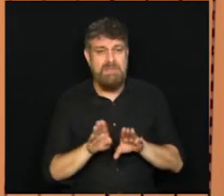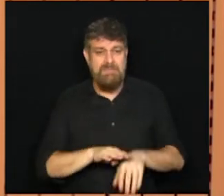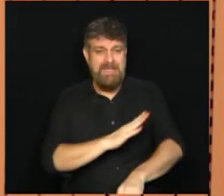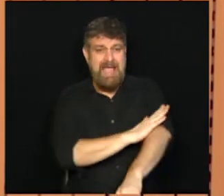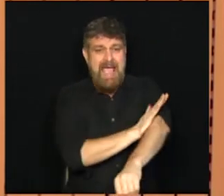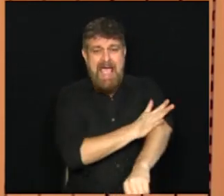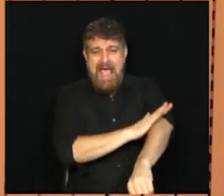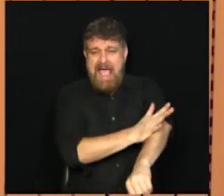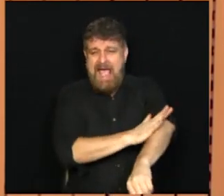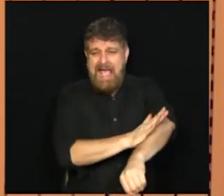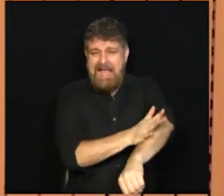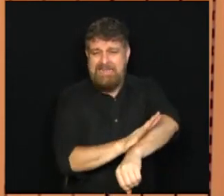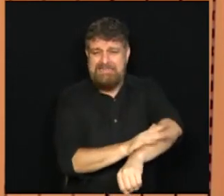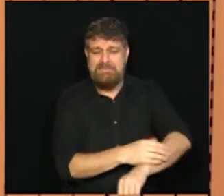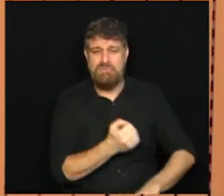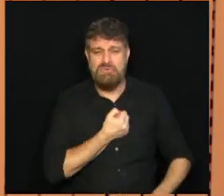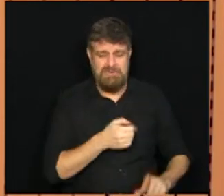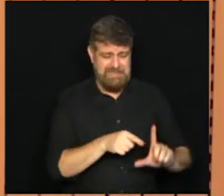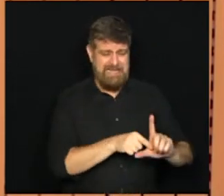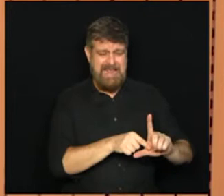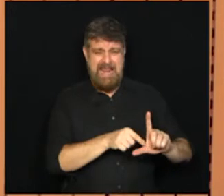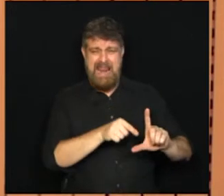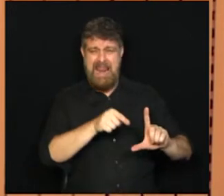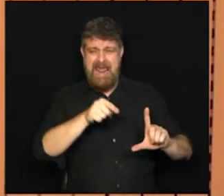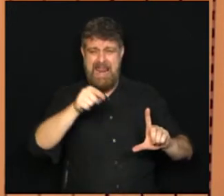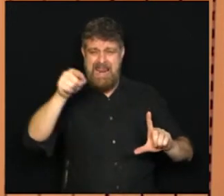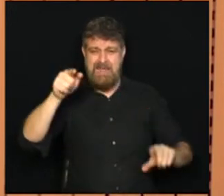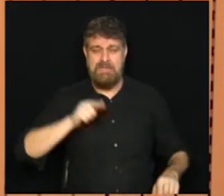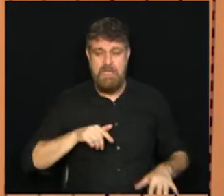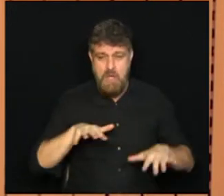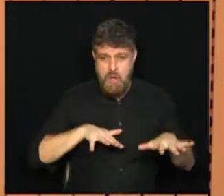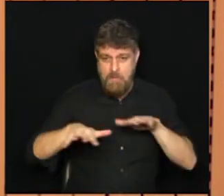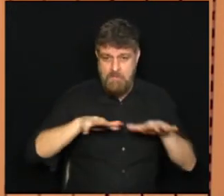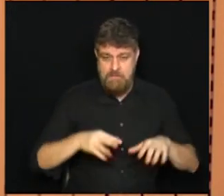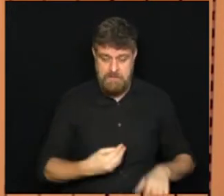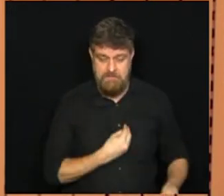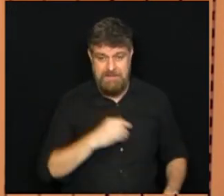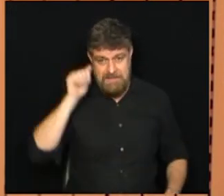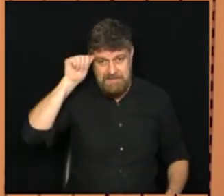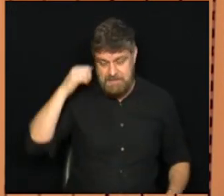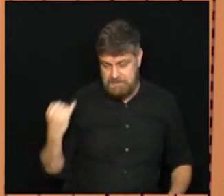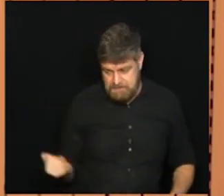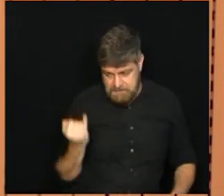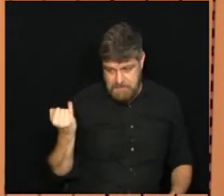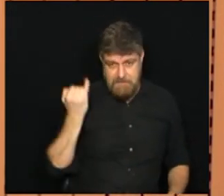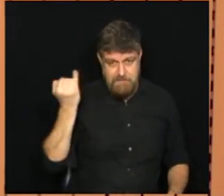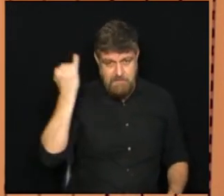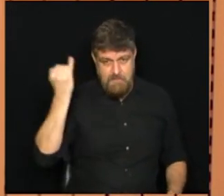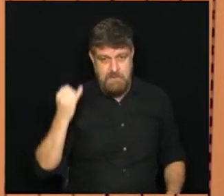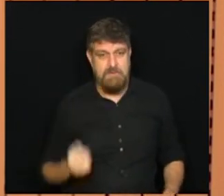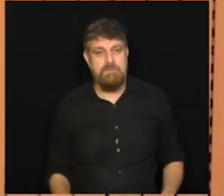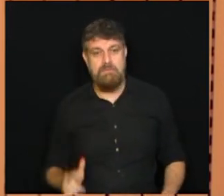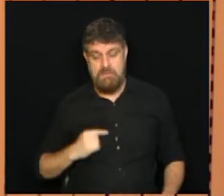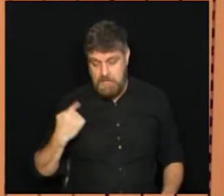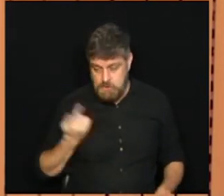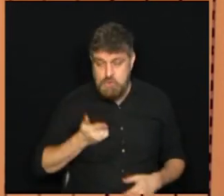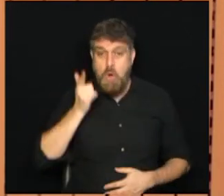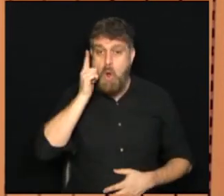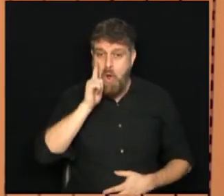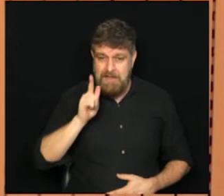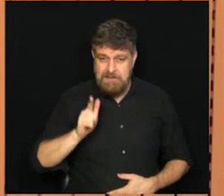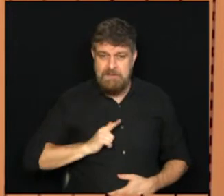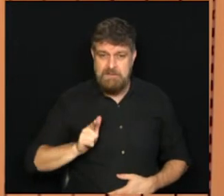racismo enorme crescendo no movimento Black Lives Matter. Foi importantíssimo para que a gente conseguisse ter a